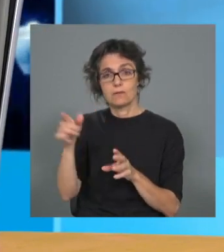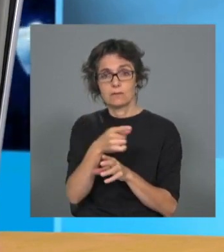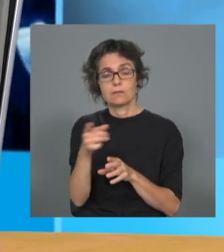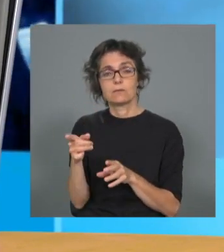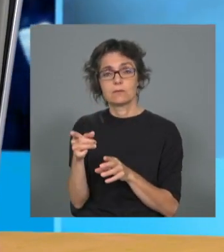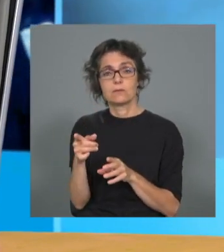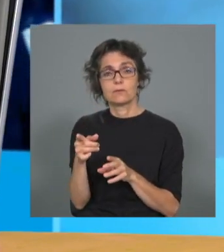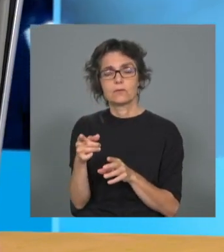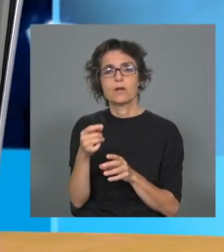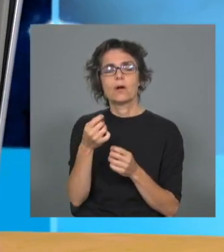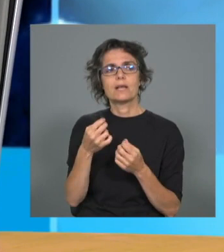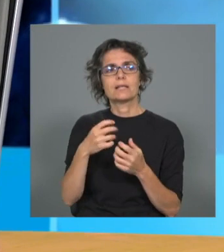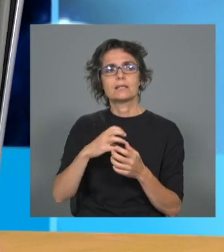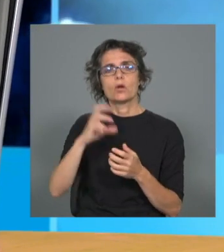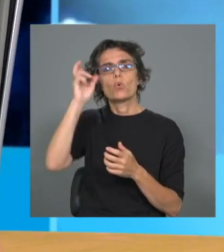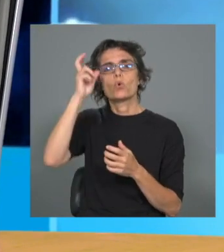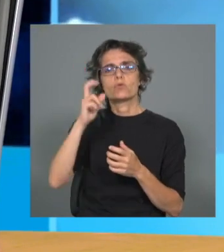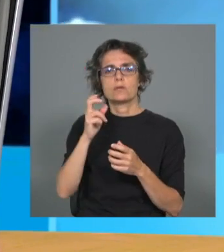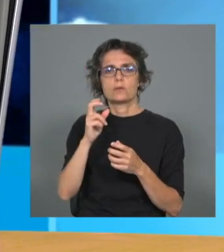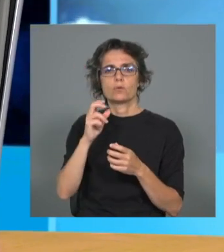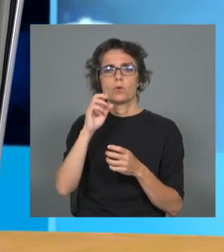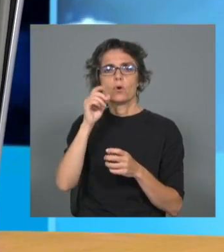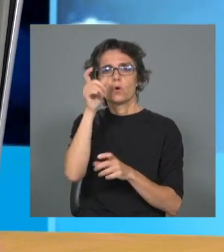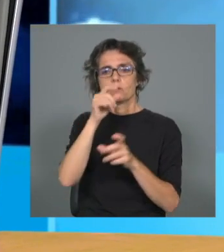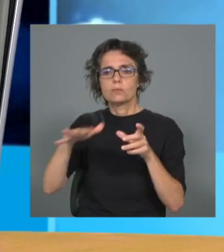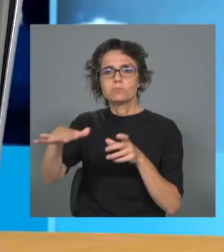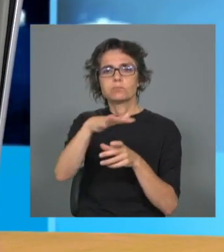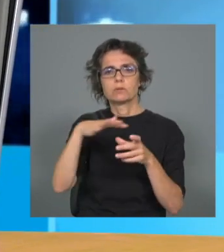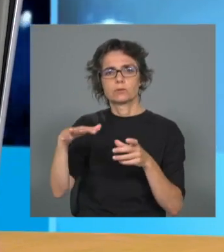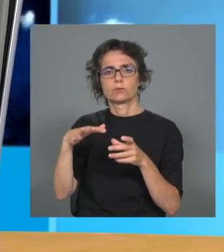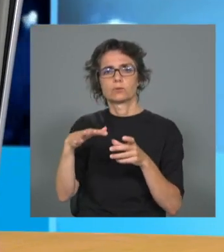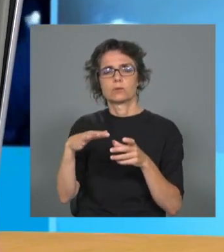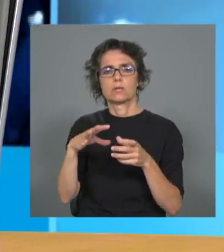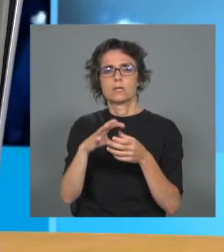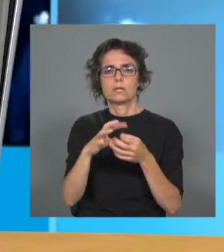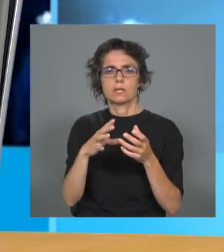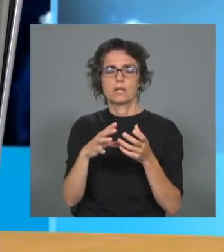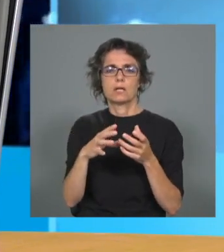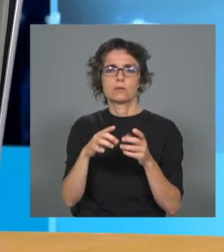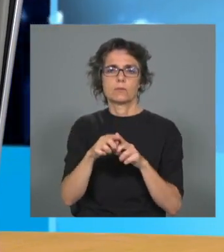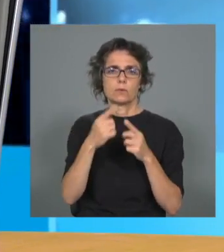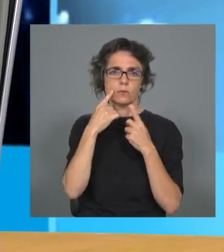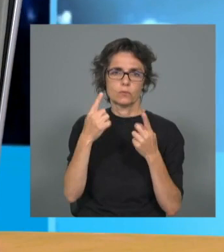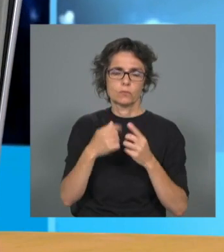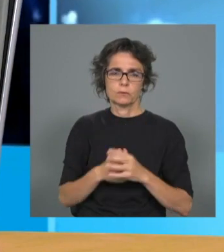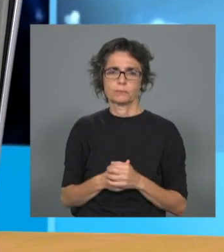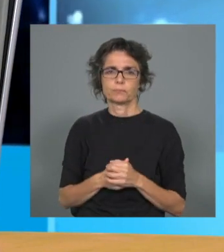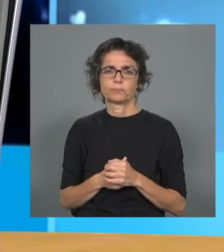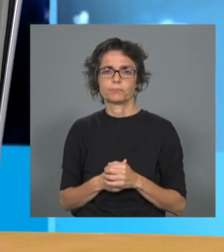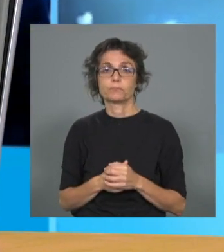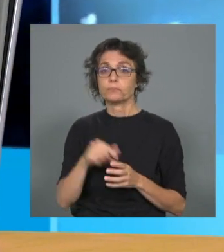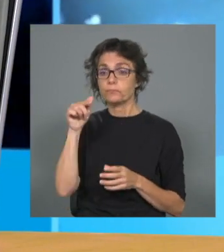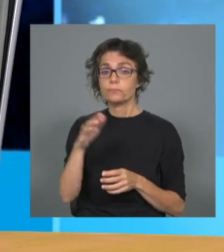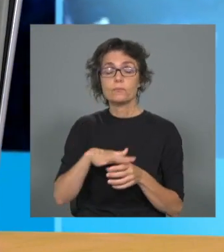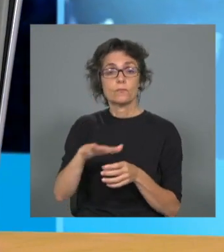de cidadania das pessoas mais velhas também no domínio das políticas públicas, que é de facto uma área